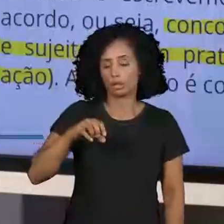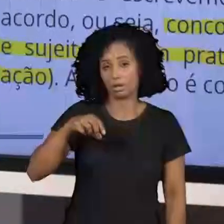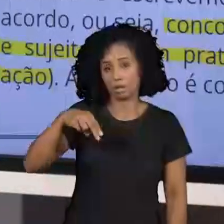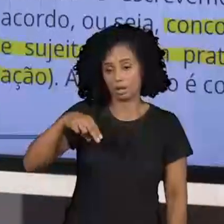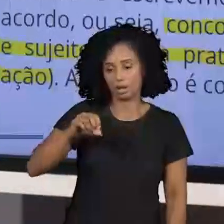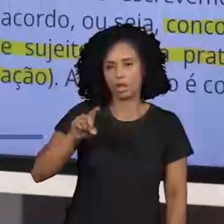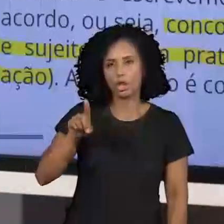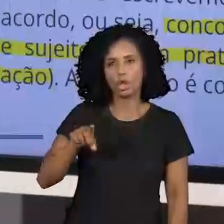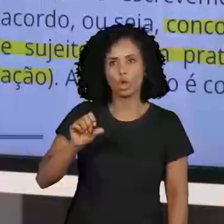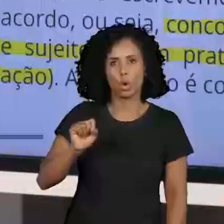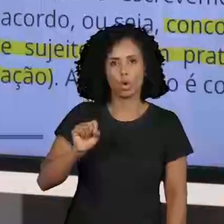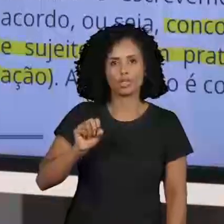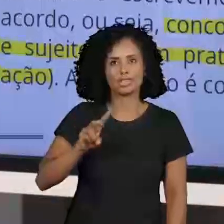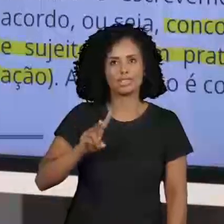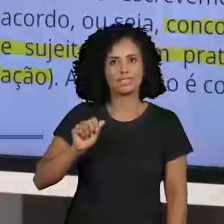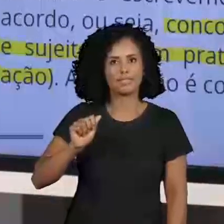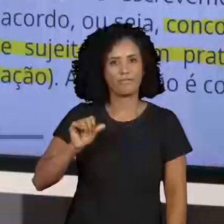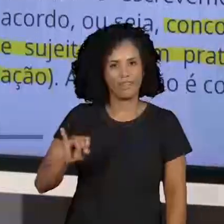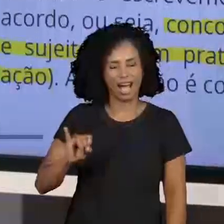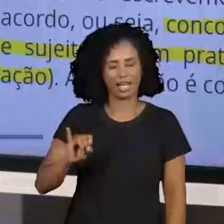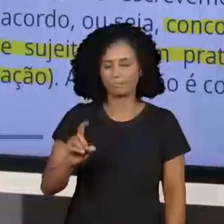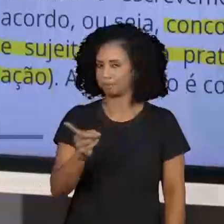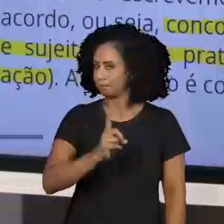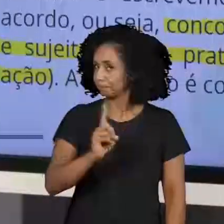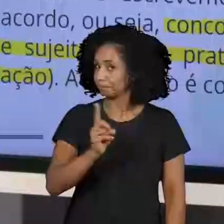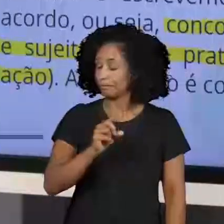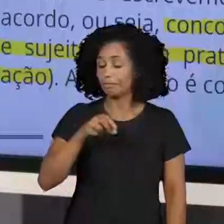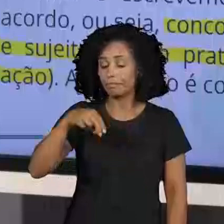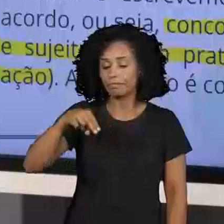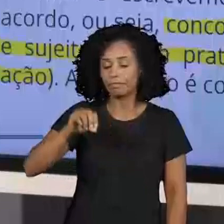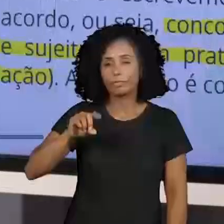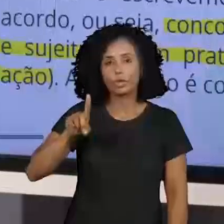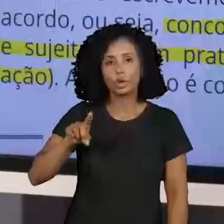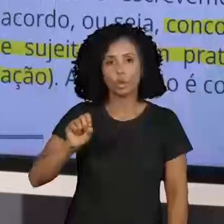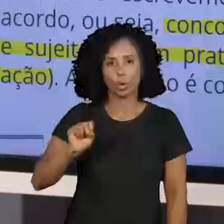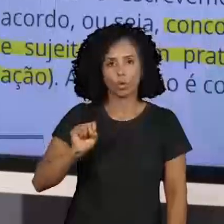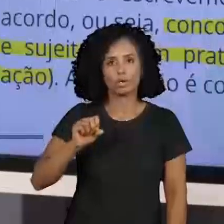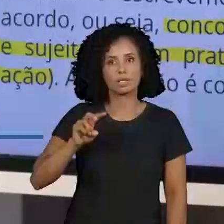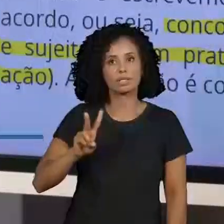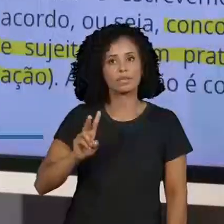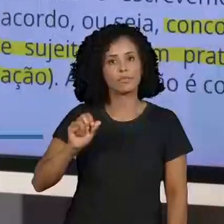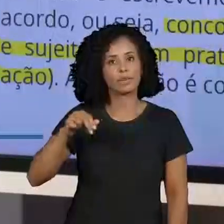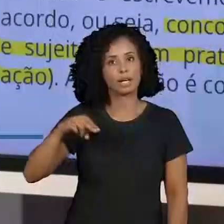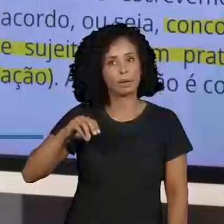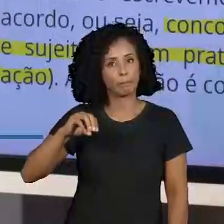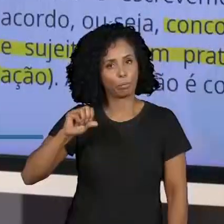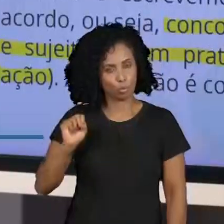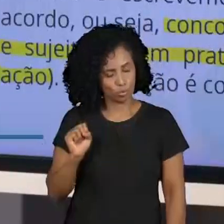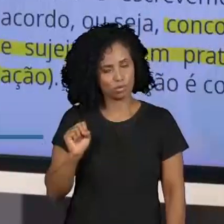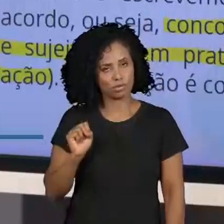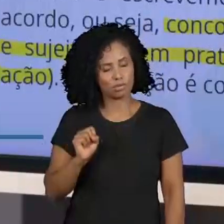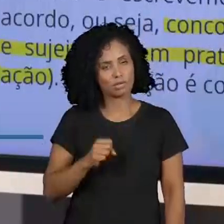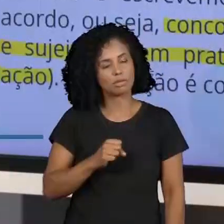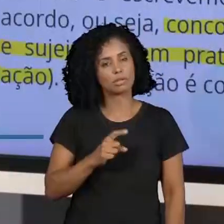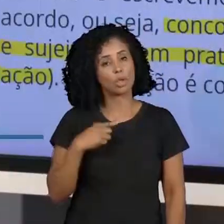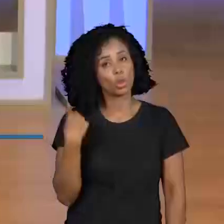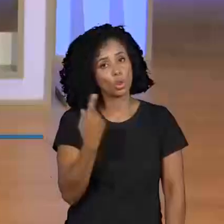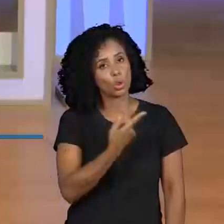Nós vai não não dá nós vamos por isso eu digo nós falamos